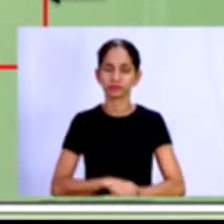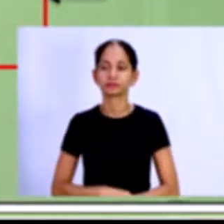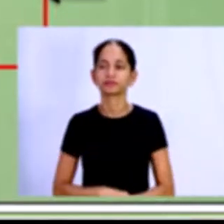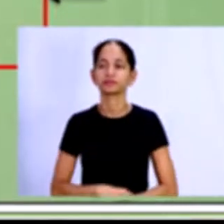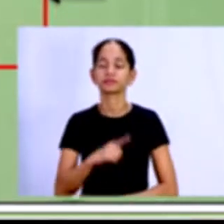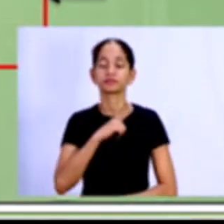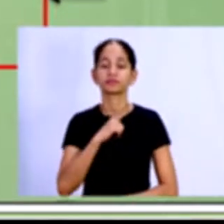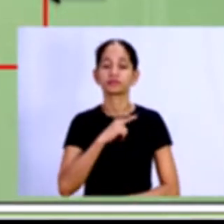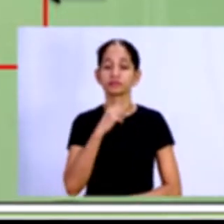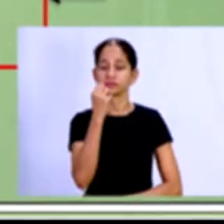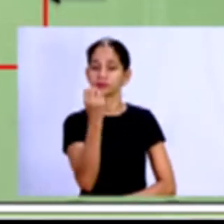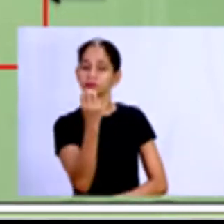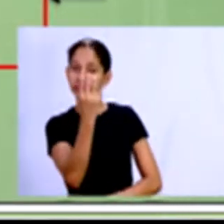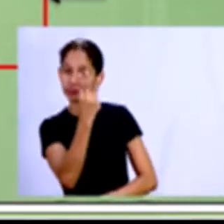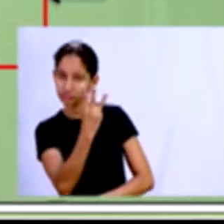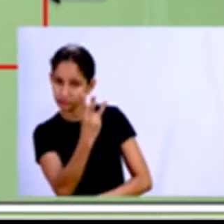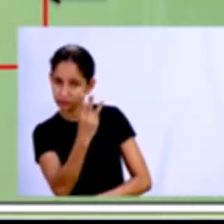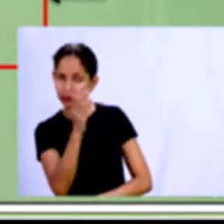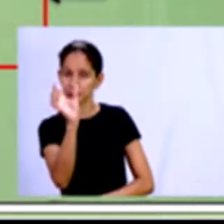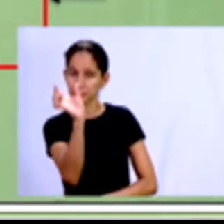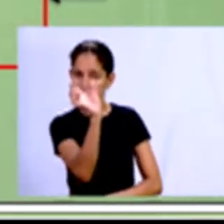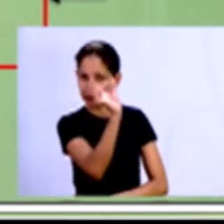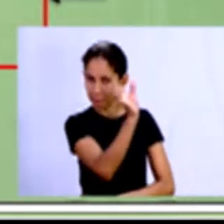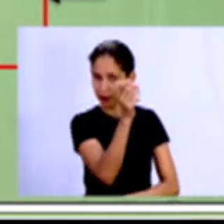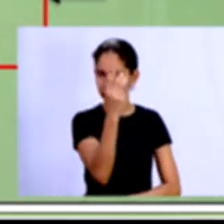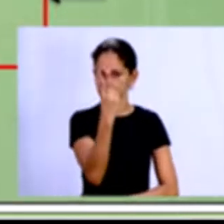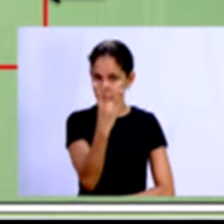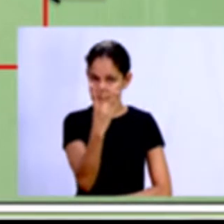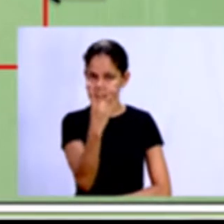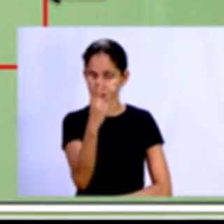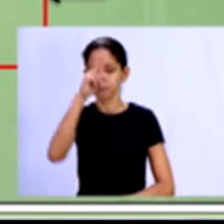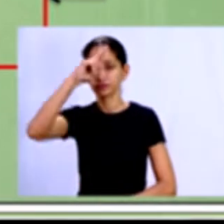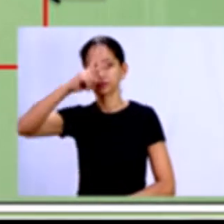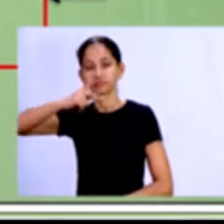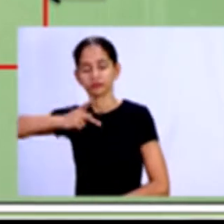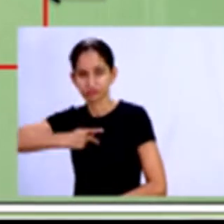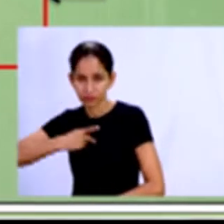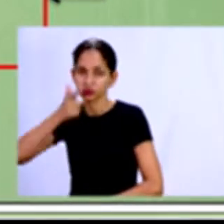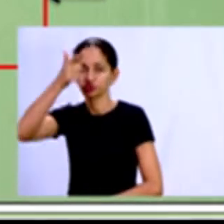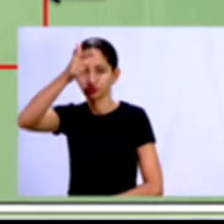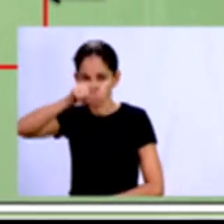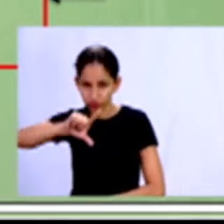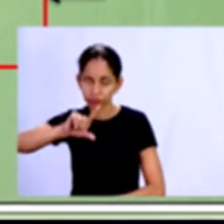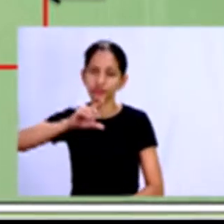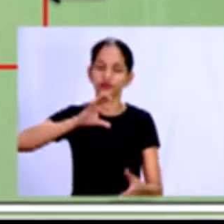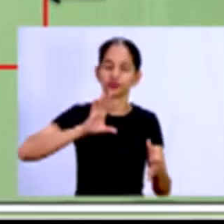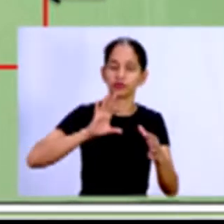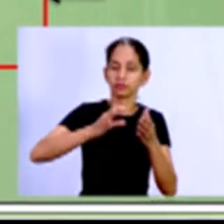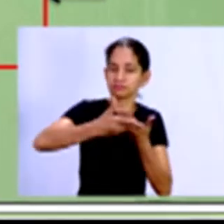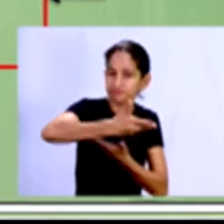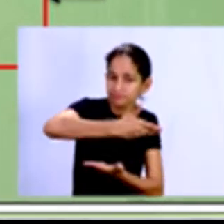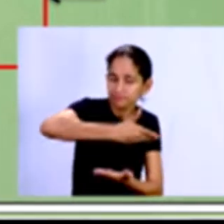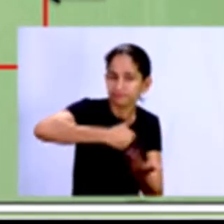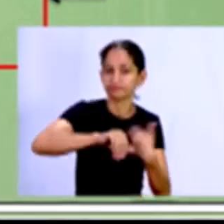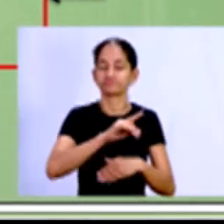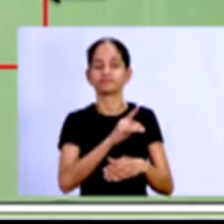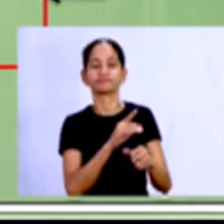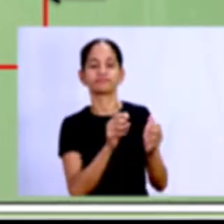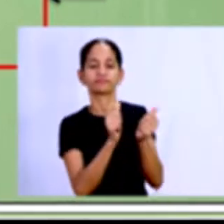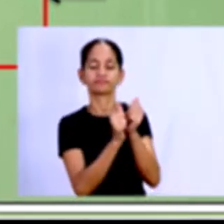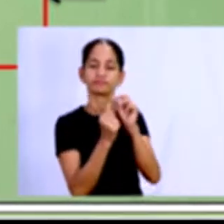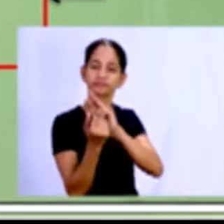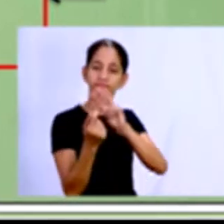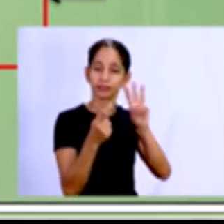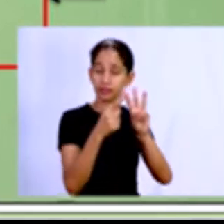Nós temos aqui, então, os princípios de autonomia, mais uma vez, cooperação e interação. Nós